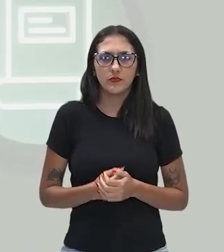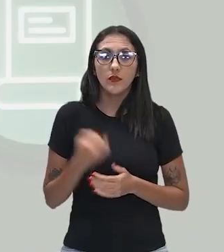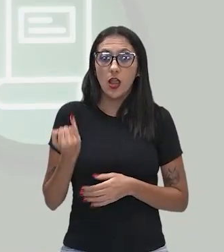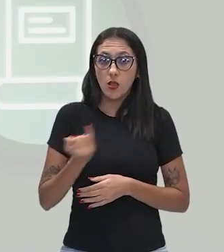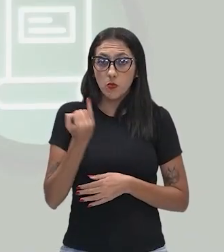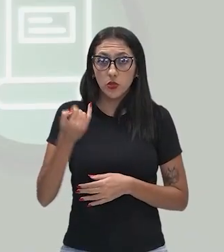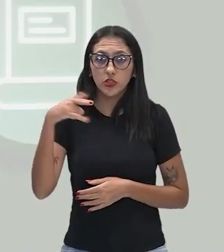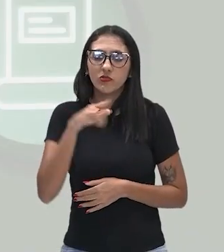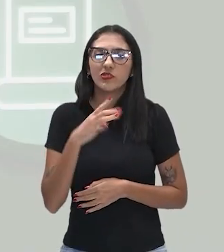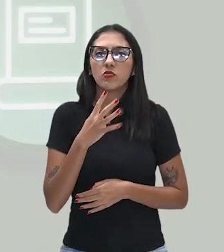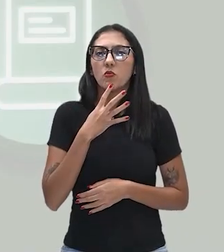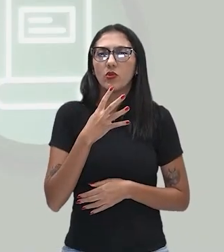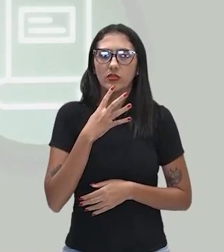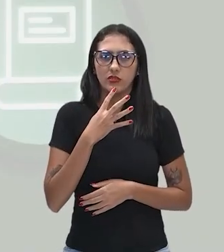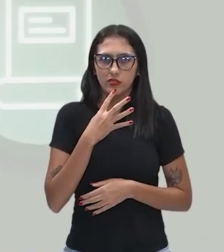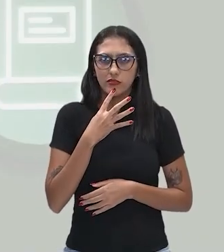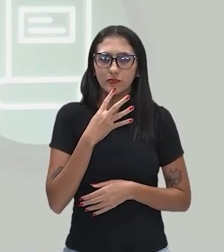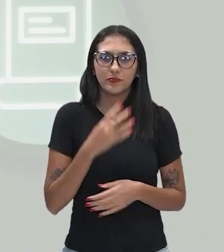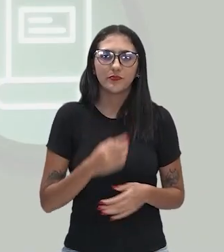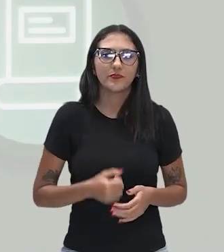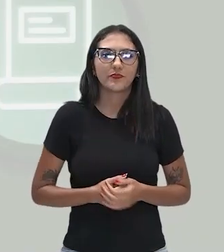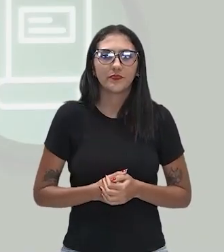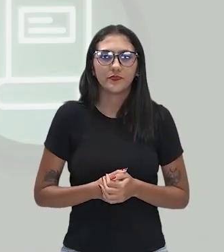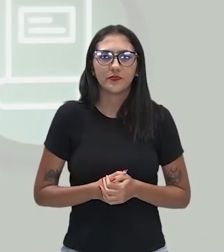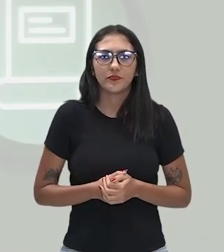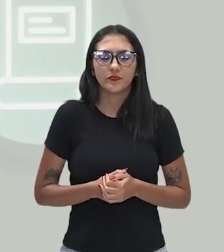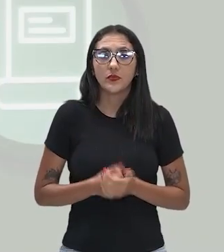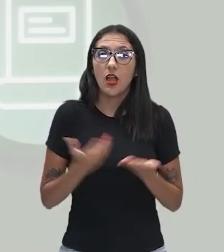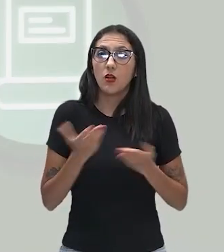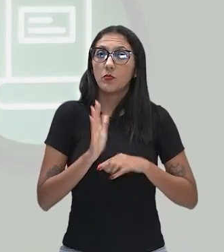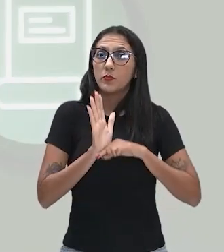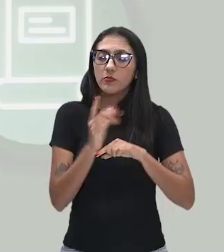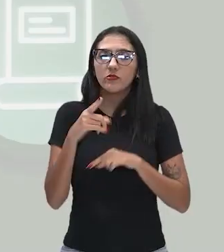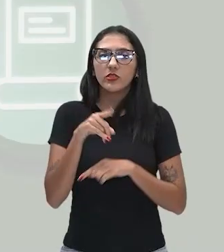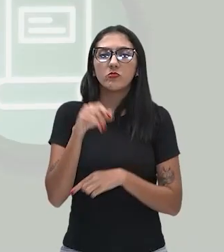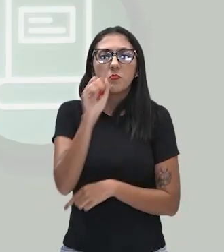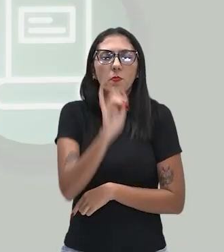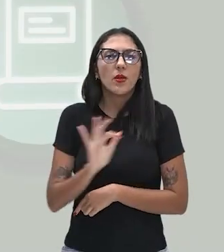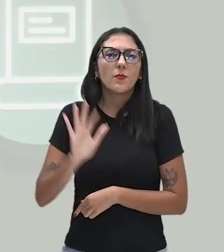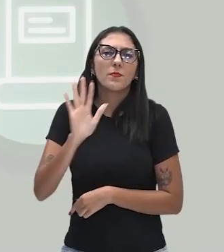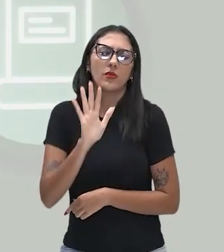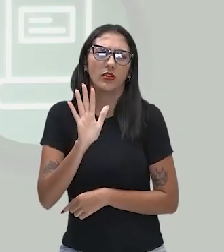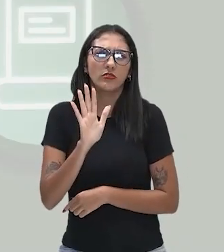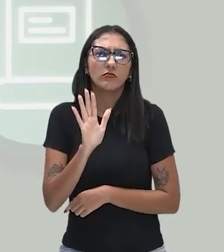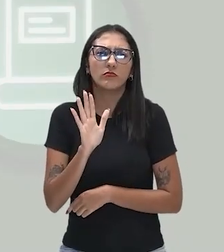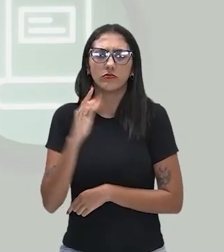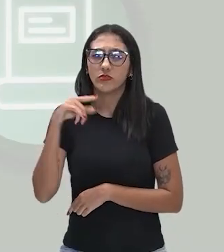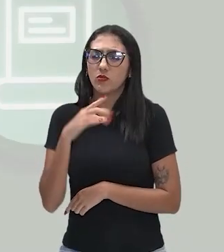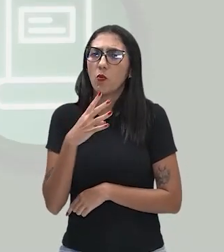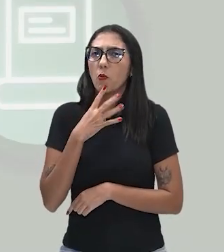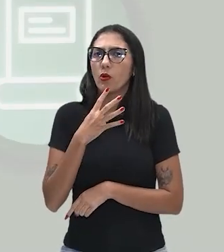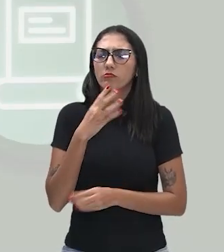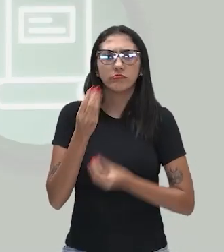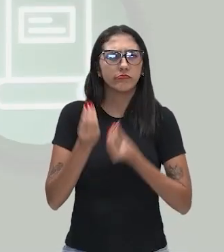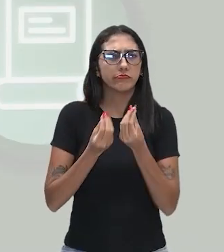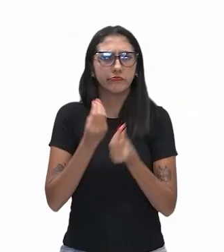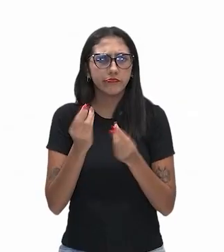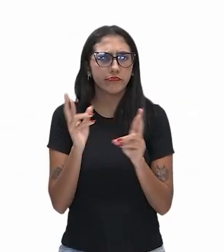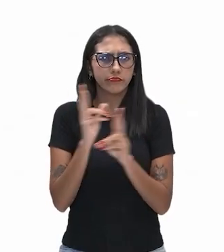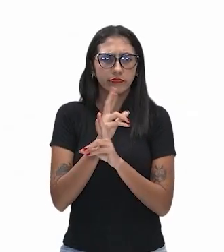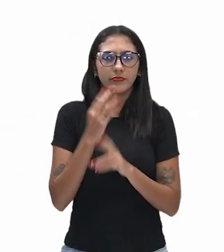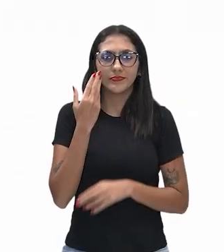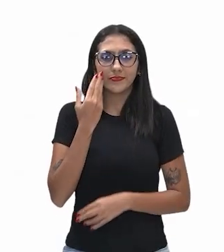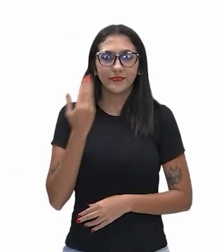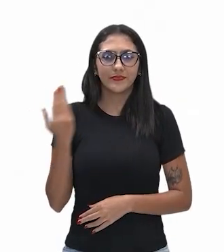como é que essa interação ocorre. Eu trouxe aqui para ti uma imagem que ilustra exatamente essa interação da radiação com a matéria. Dá só uma